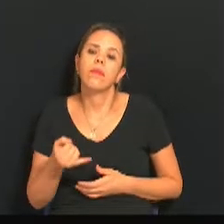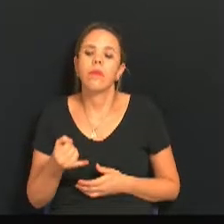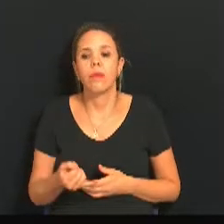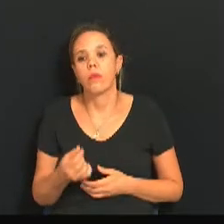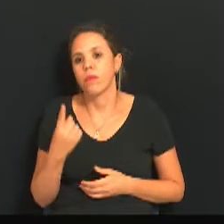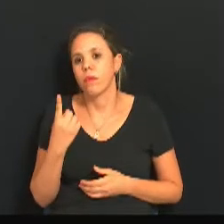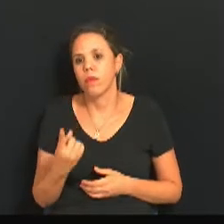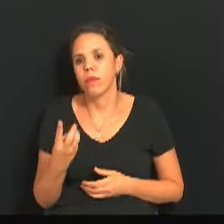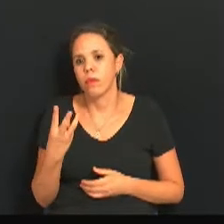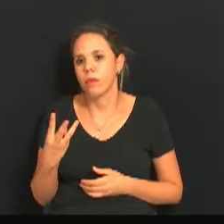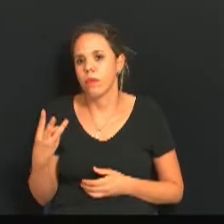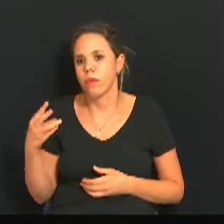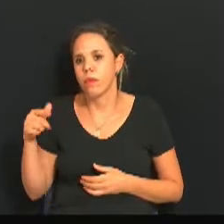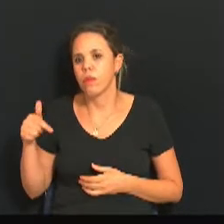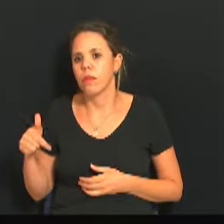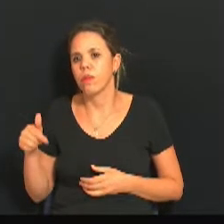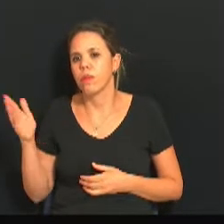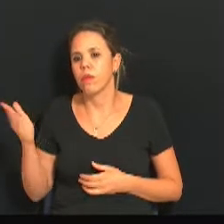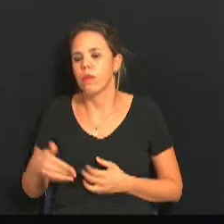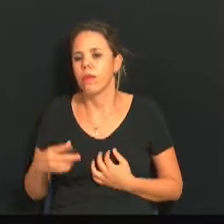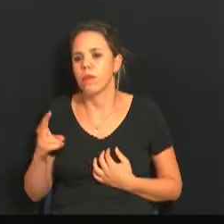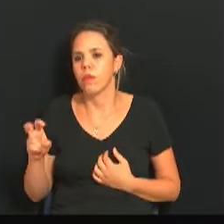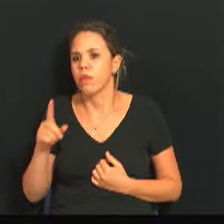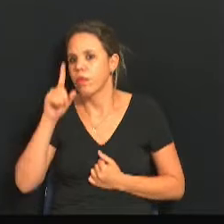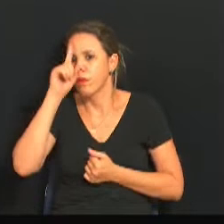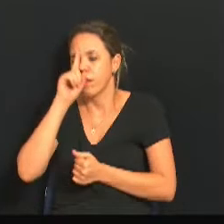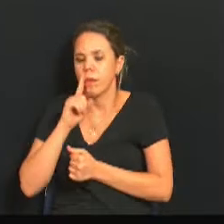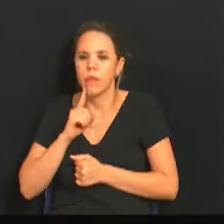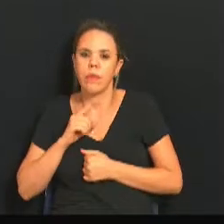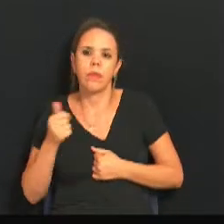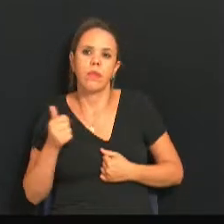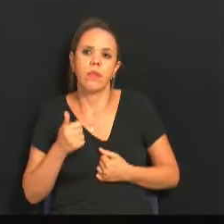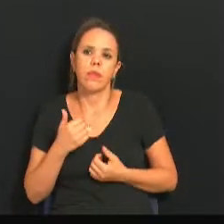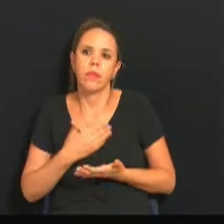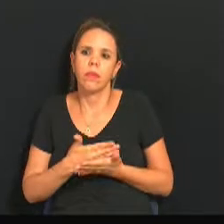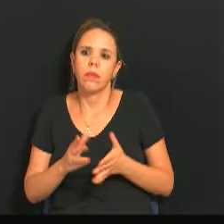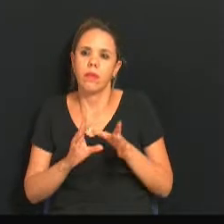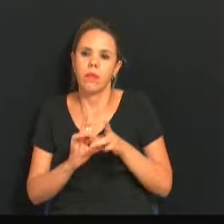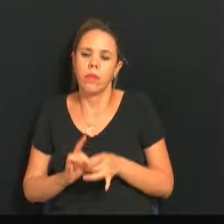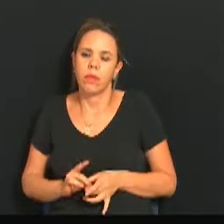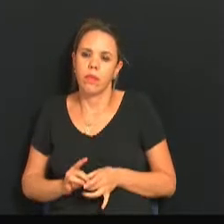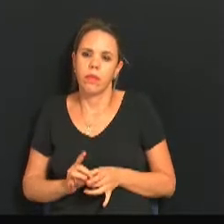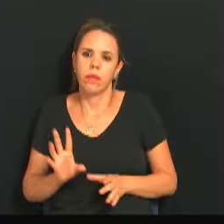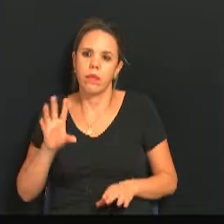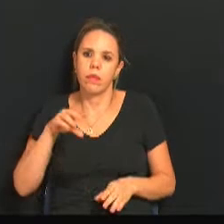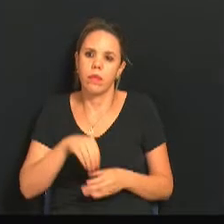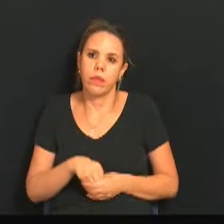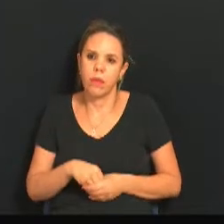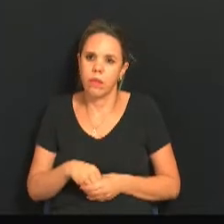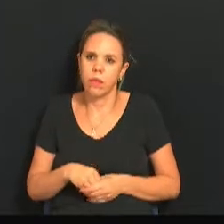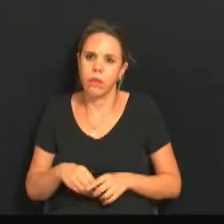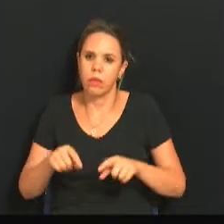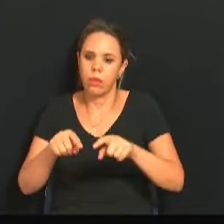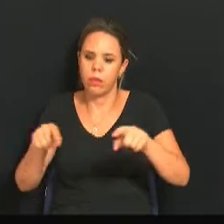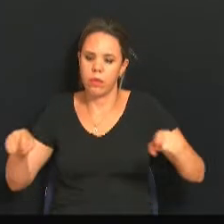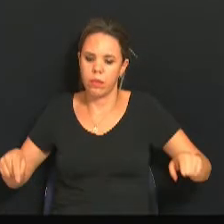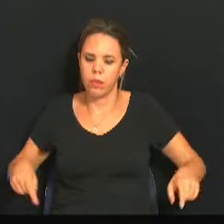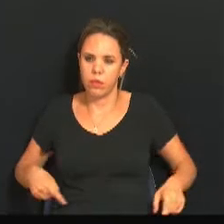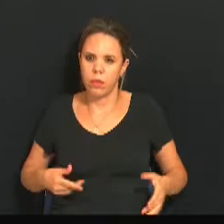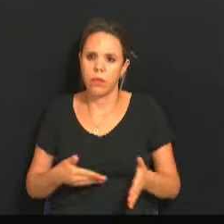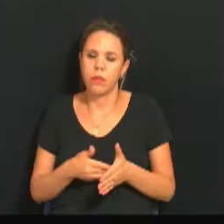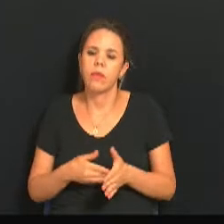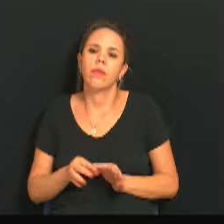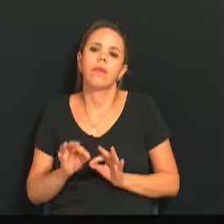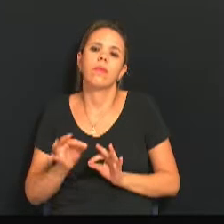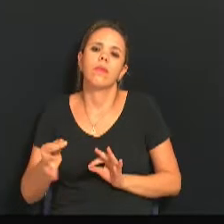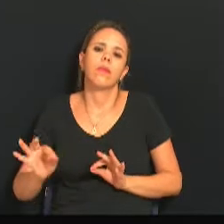37/15 então o amarelo é o primeiro texto dentro da área do Parque Ferroviário delimitado pela